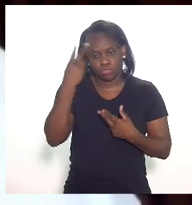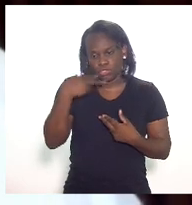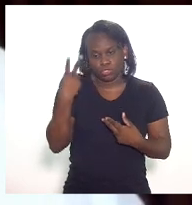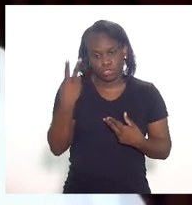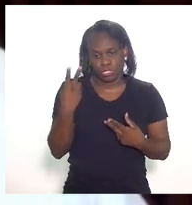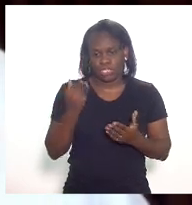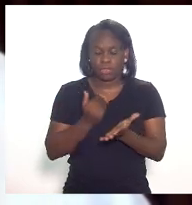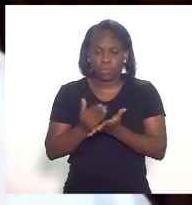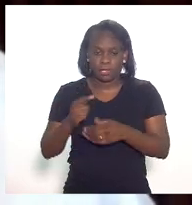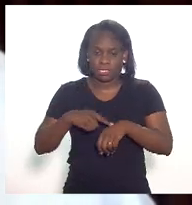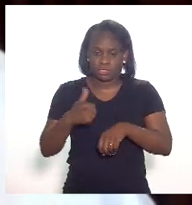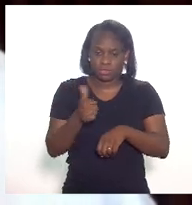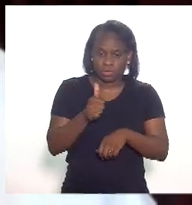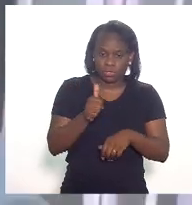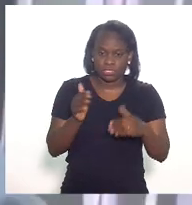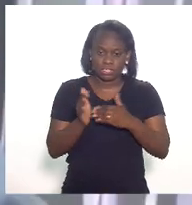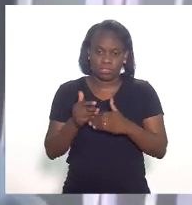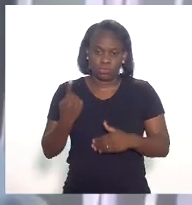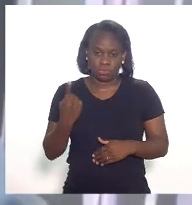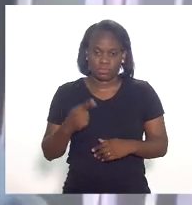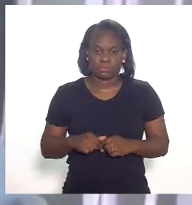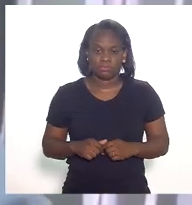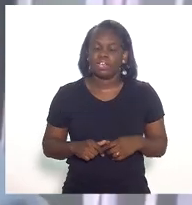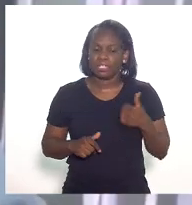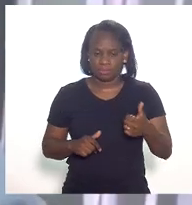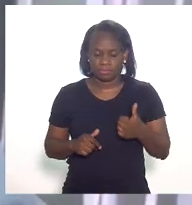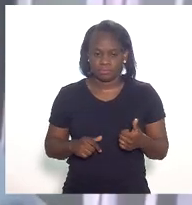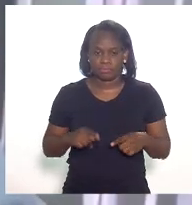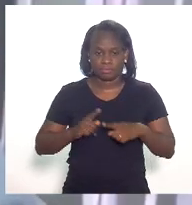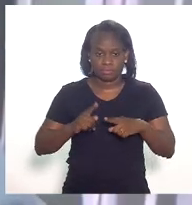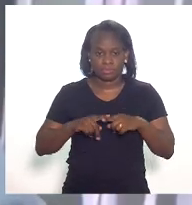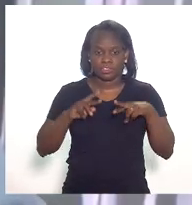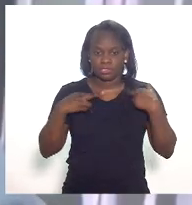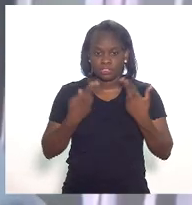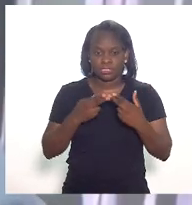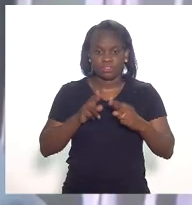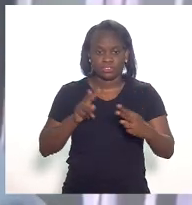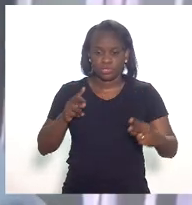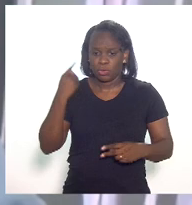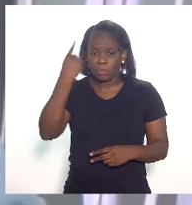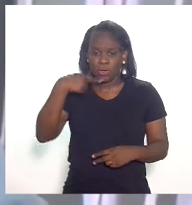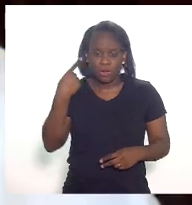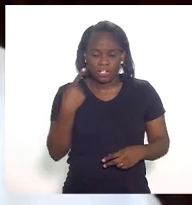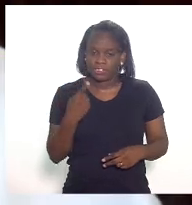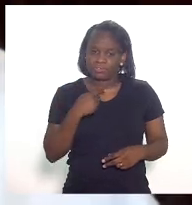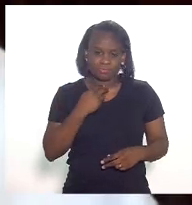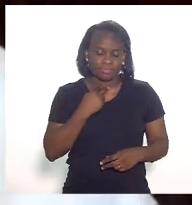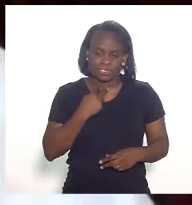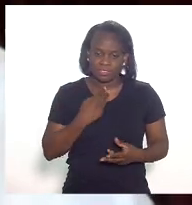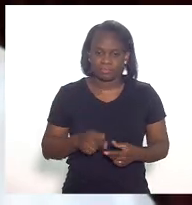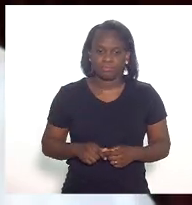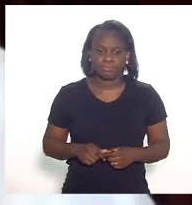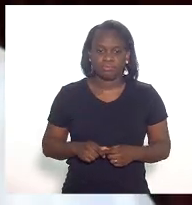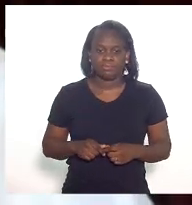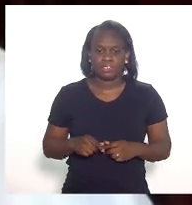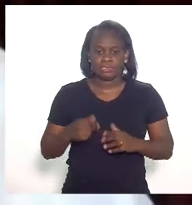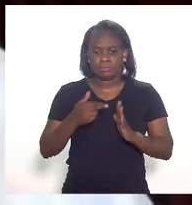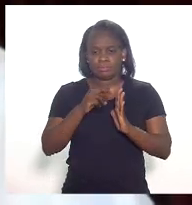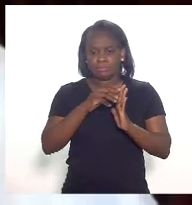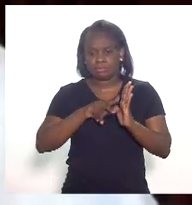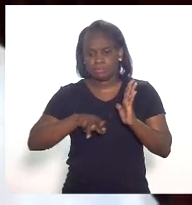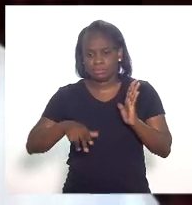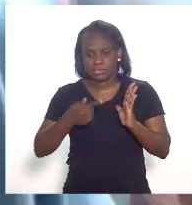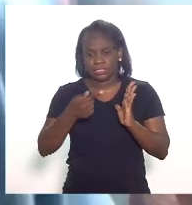Aí começa às 11 até 1. Tá bom, então tá certo. Porque em uma reunião de uma hora só, a gente não consegue ver uma pauta de 70 itens. Muito então,